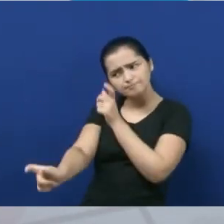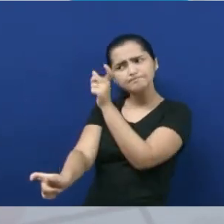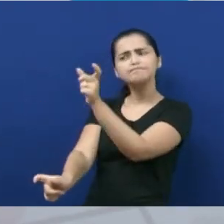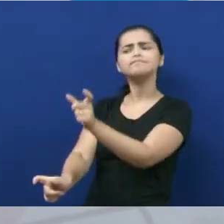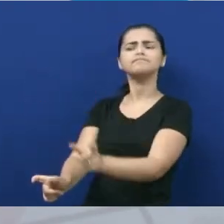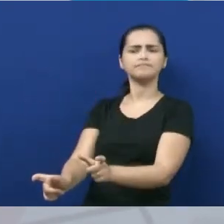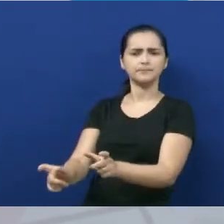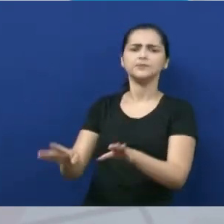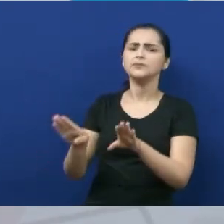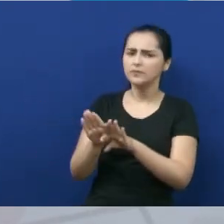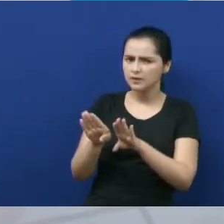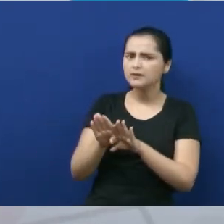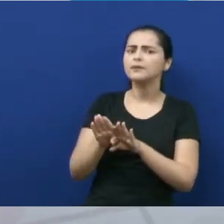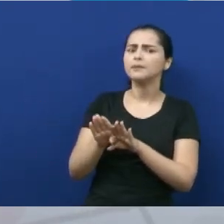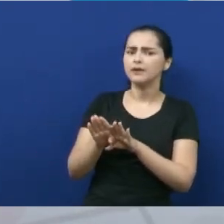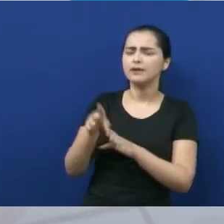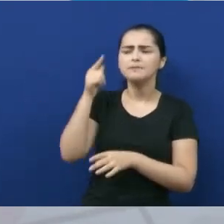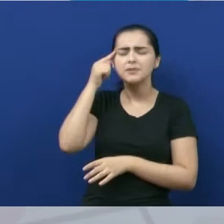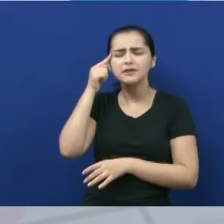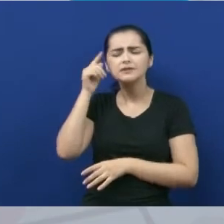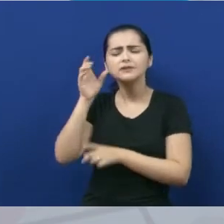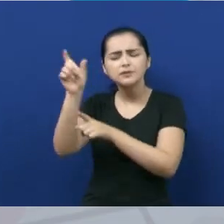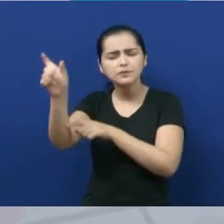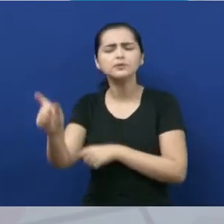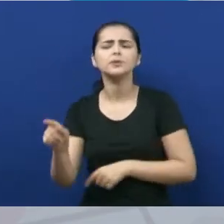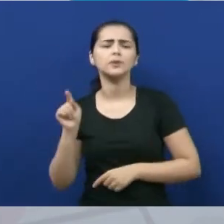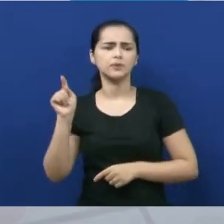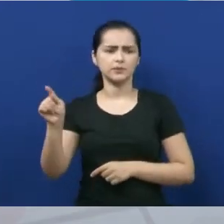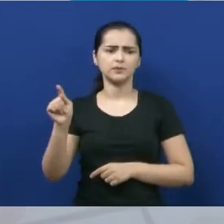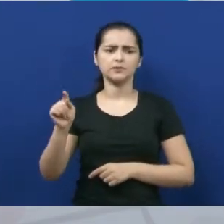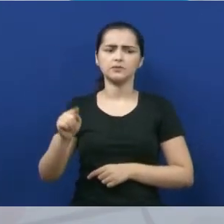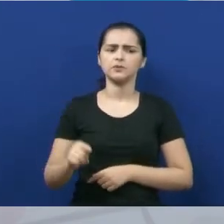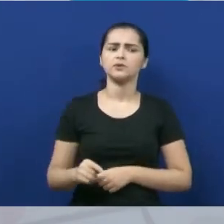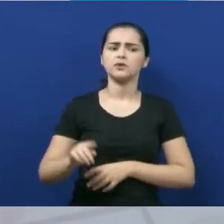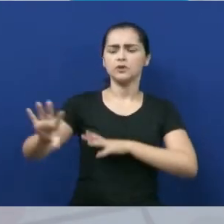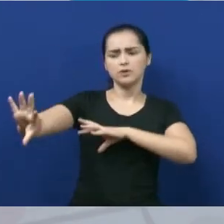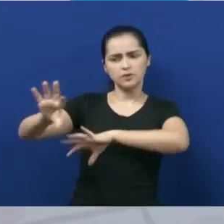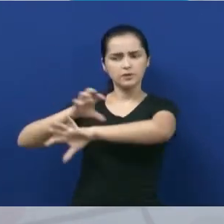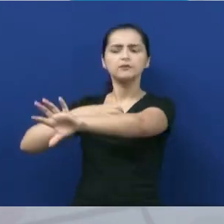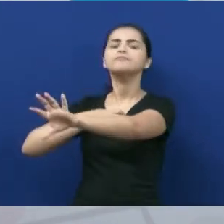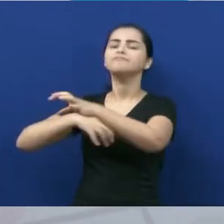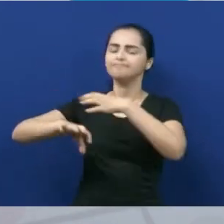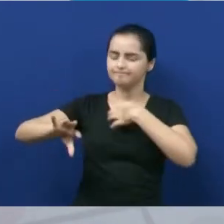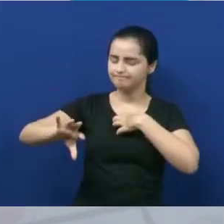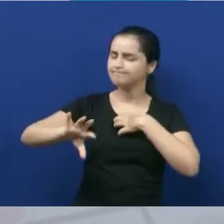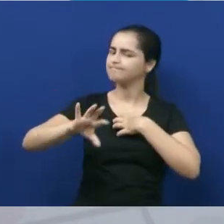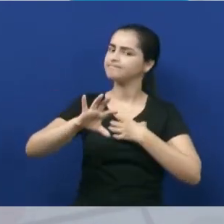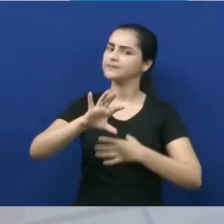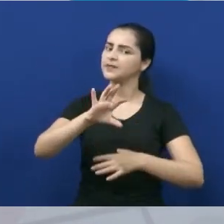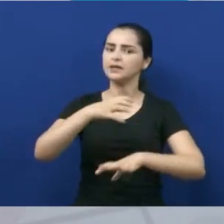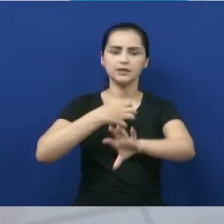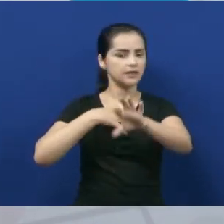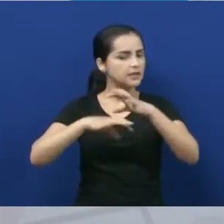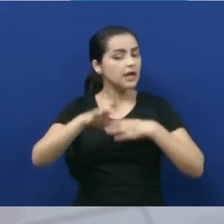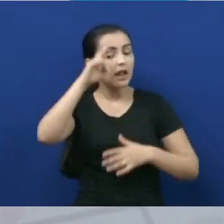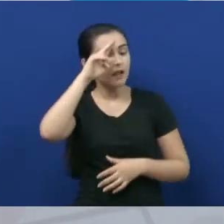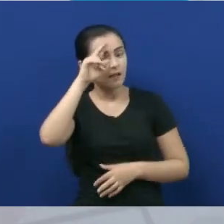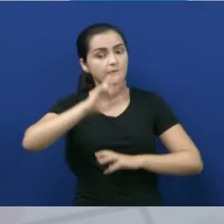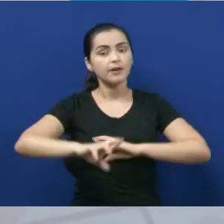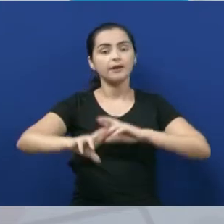ele tem que ser levado em conta não eu não posso me construir de uma forma individualista lembre que é diferente a